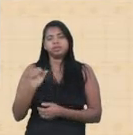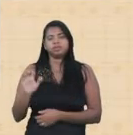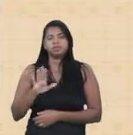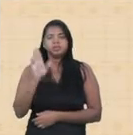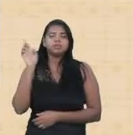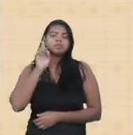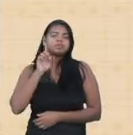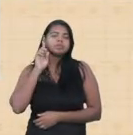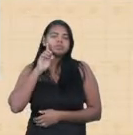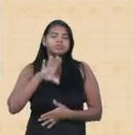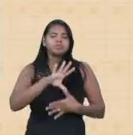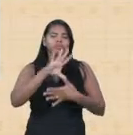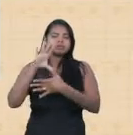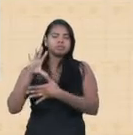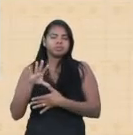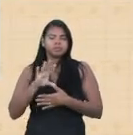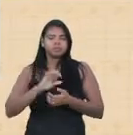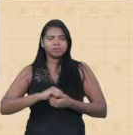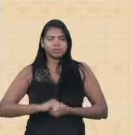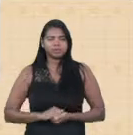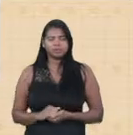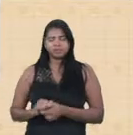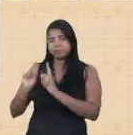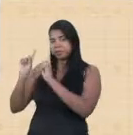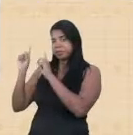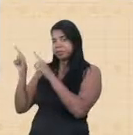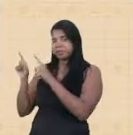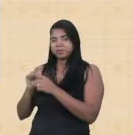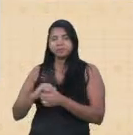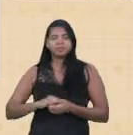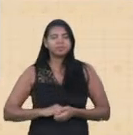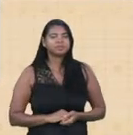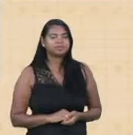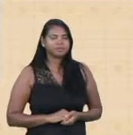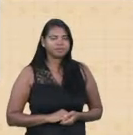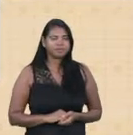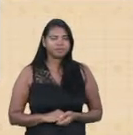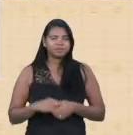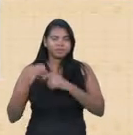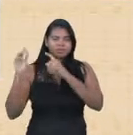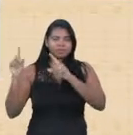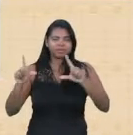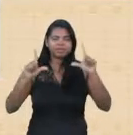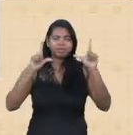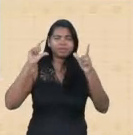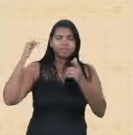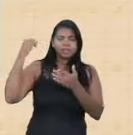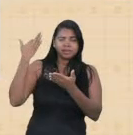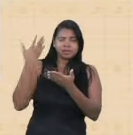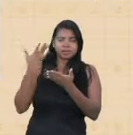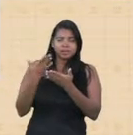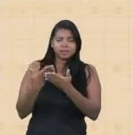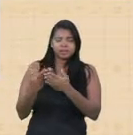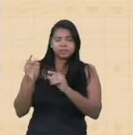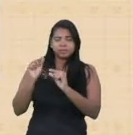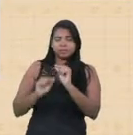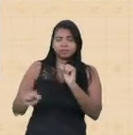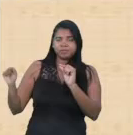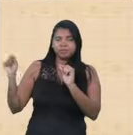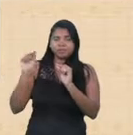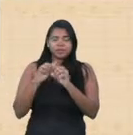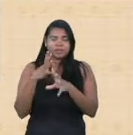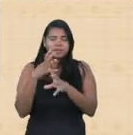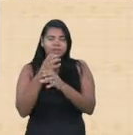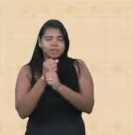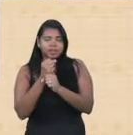da América do Norte. Muito bem, Mequetrefe, então tá aí a imagem da trajetória circular e você podendo